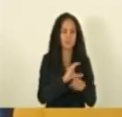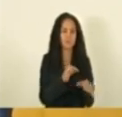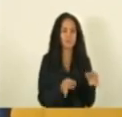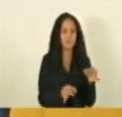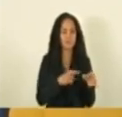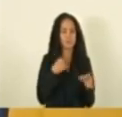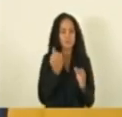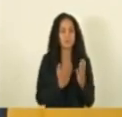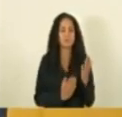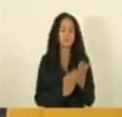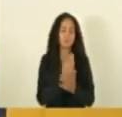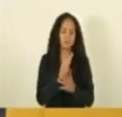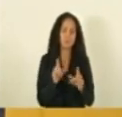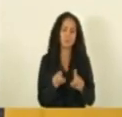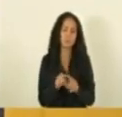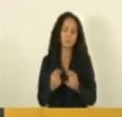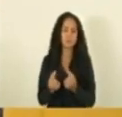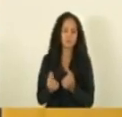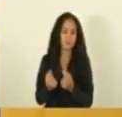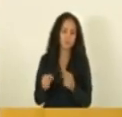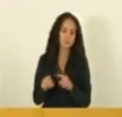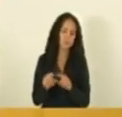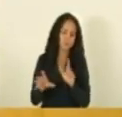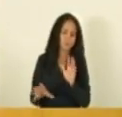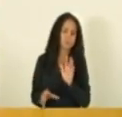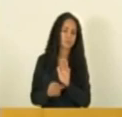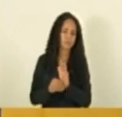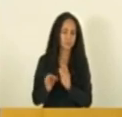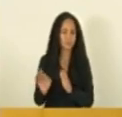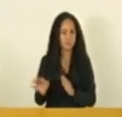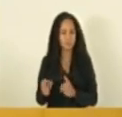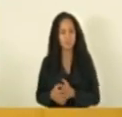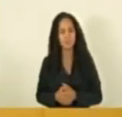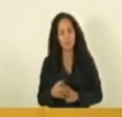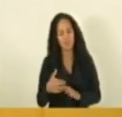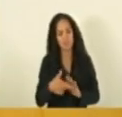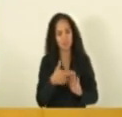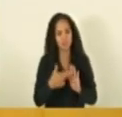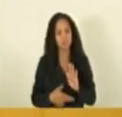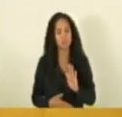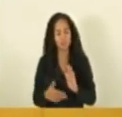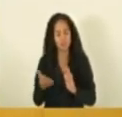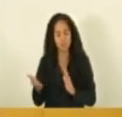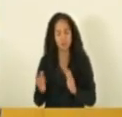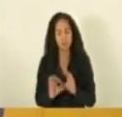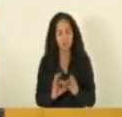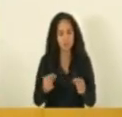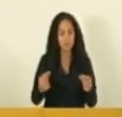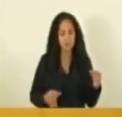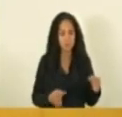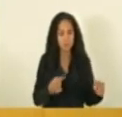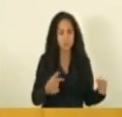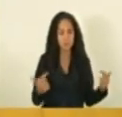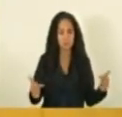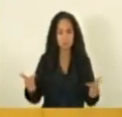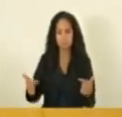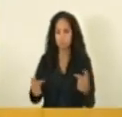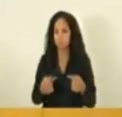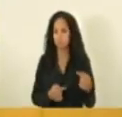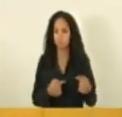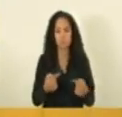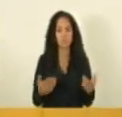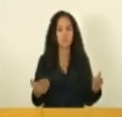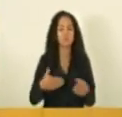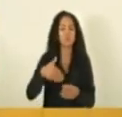e nós aprovamos ele na Comissão de Finanças com a emenda. É esse o relatório em que eu coloco a discussão, não havendo quem queira